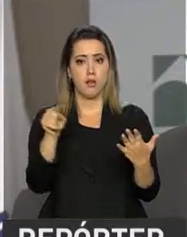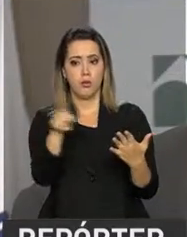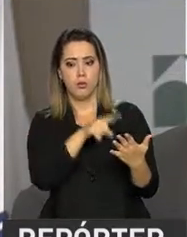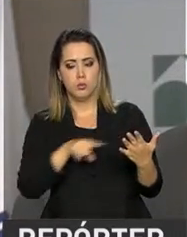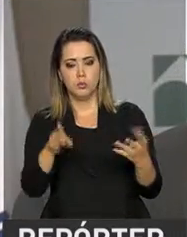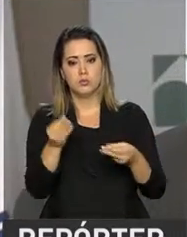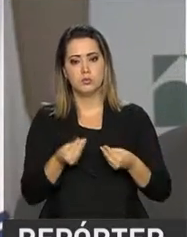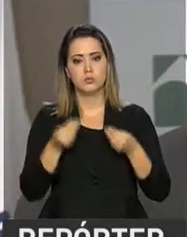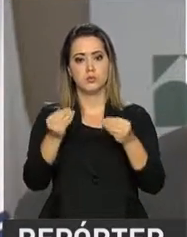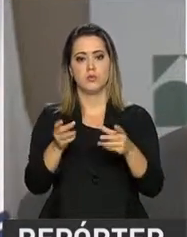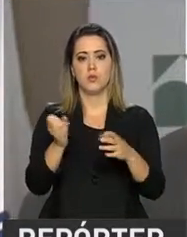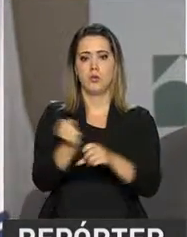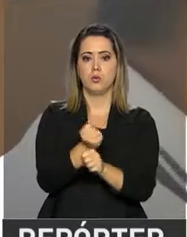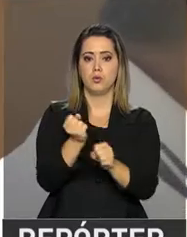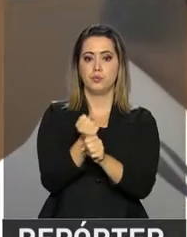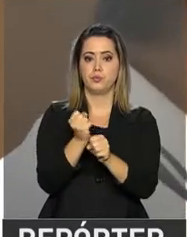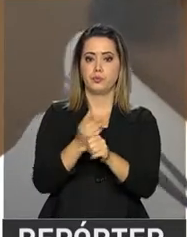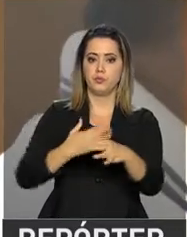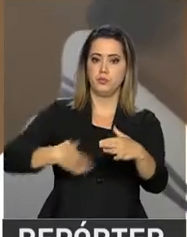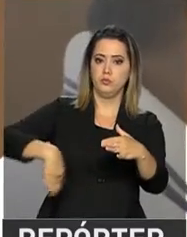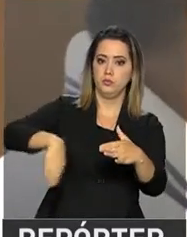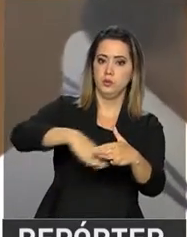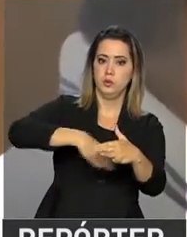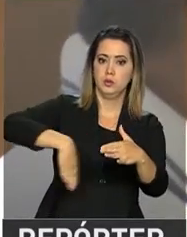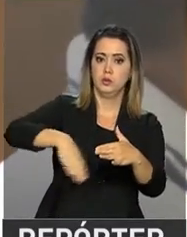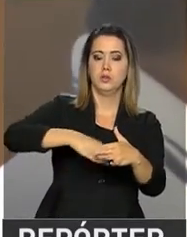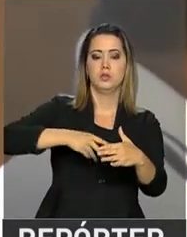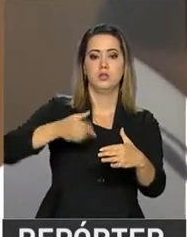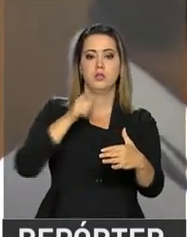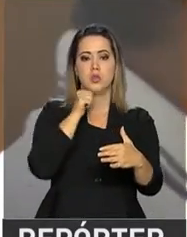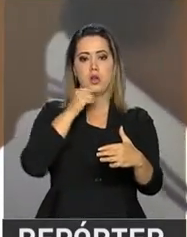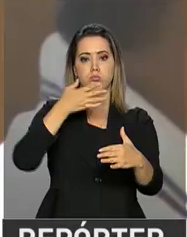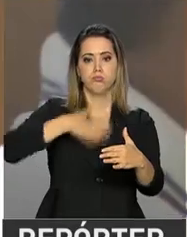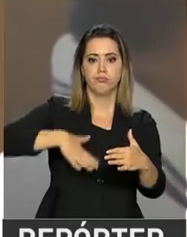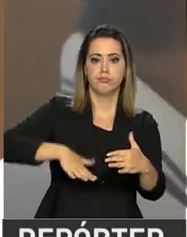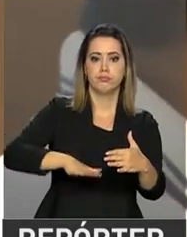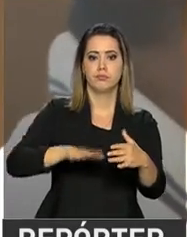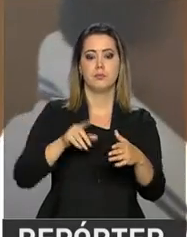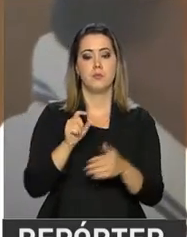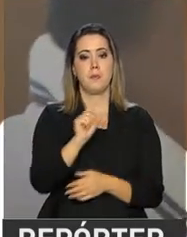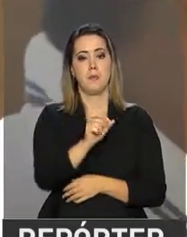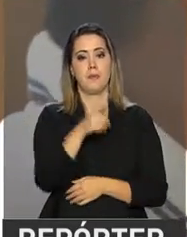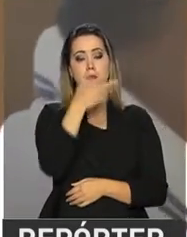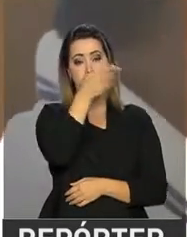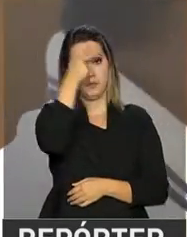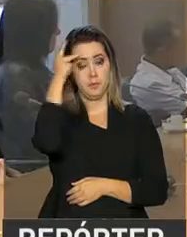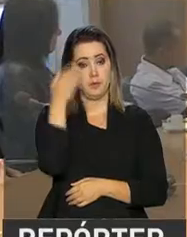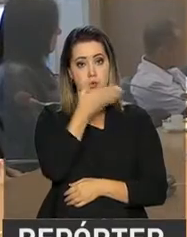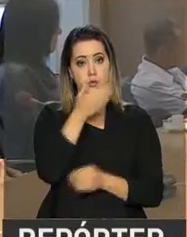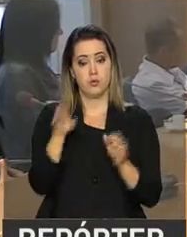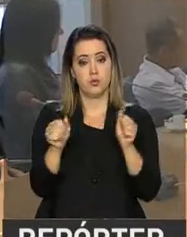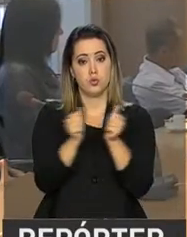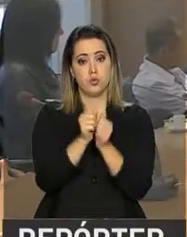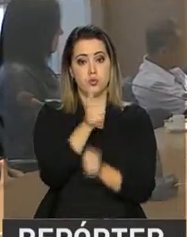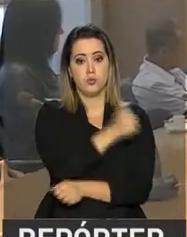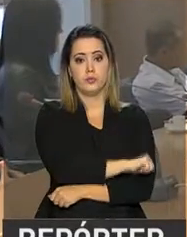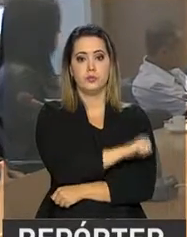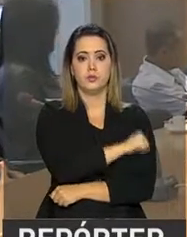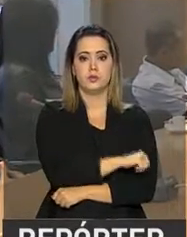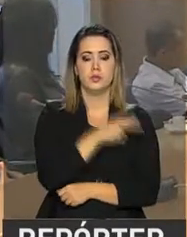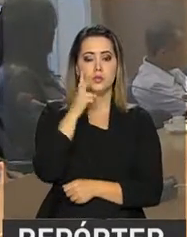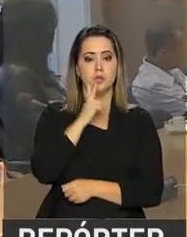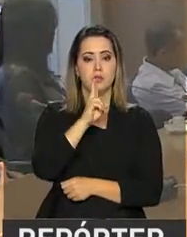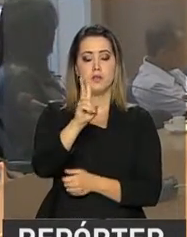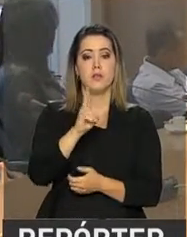que são implantadas as externas o agricultor josias que mora em sergipe venho ao rio de janeiro acompanhar a liberação dos